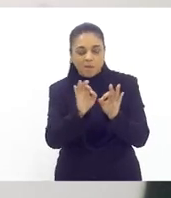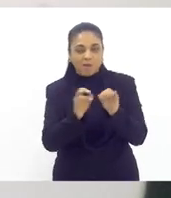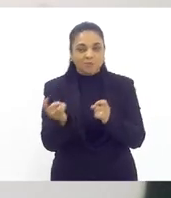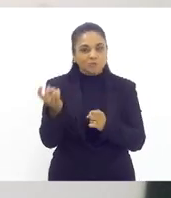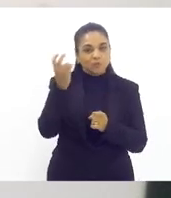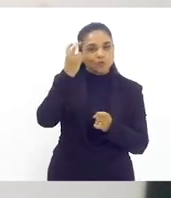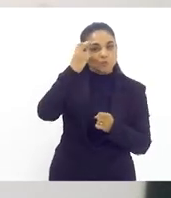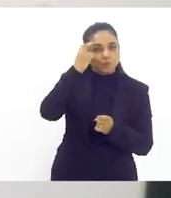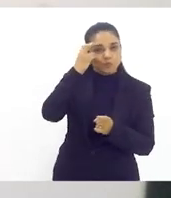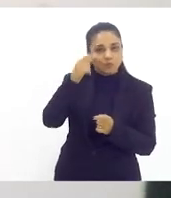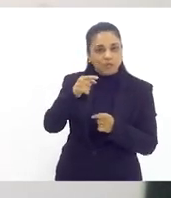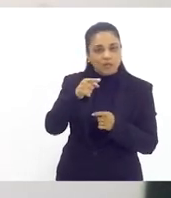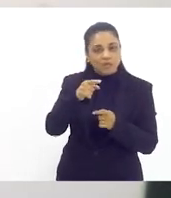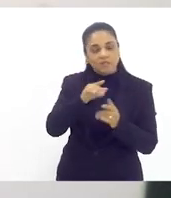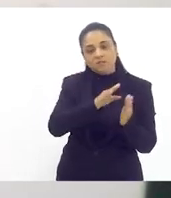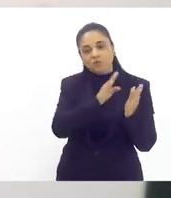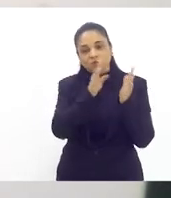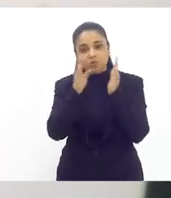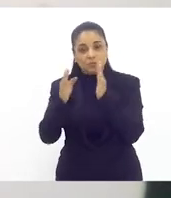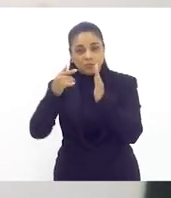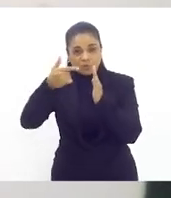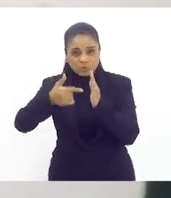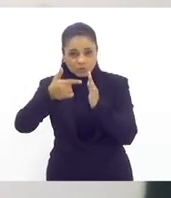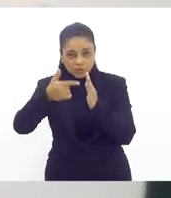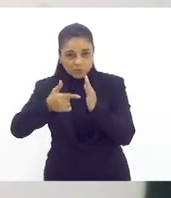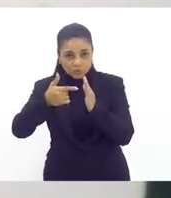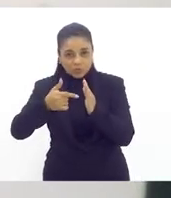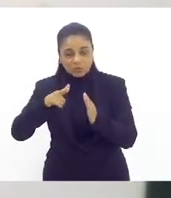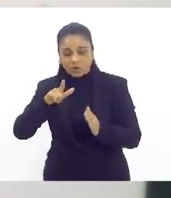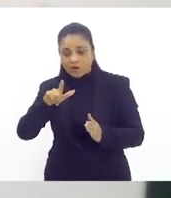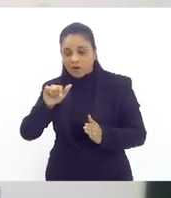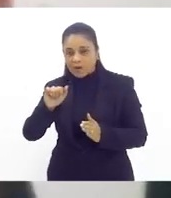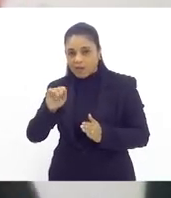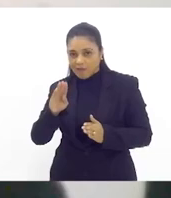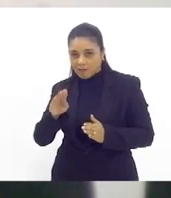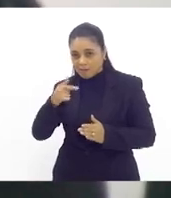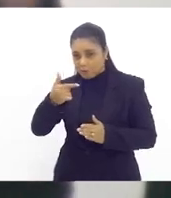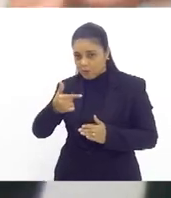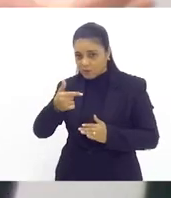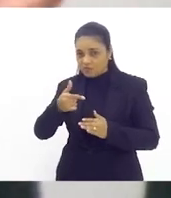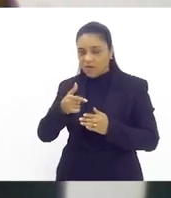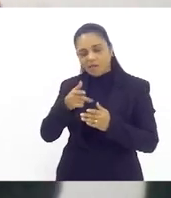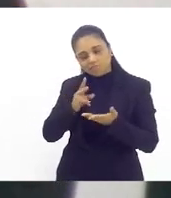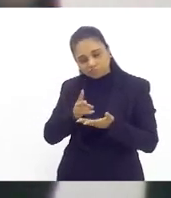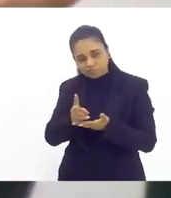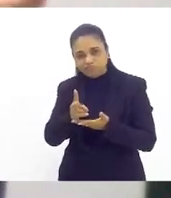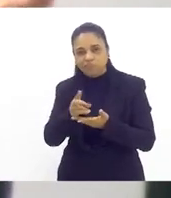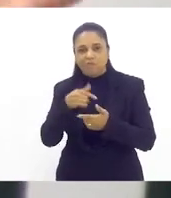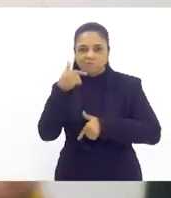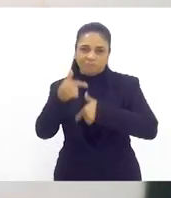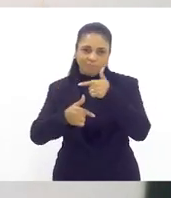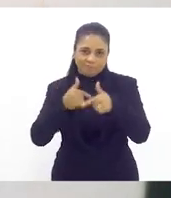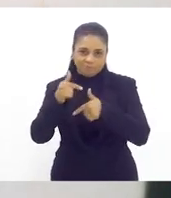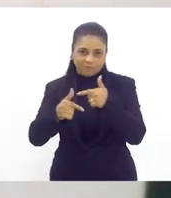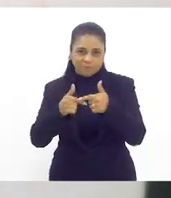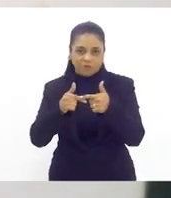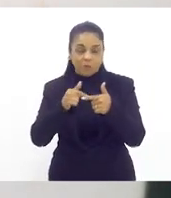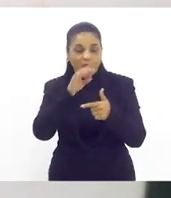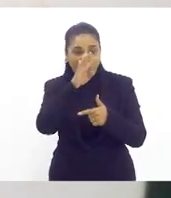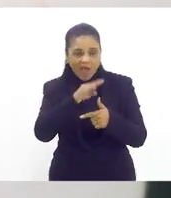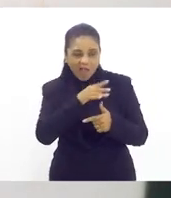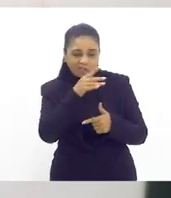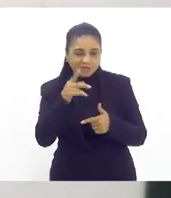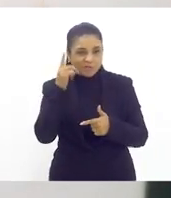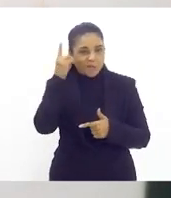no segundo momento o recurso que a lab2 vai continuar a fomentar então entendam Essa é o arranjo da agenda política